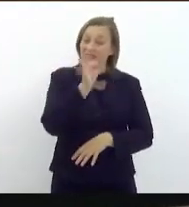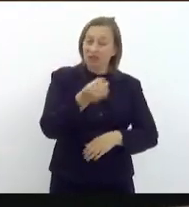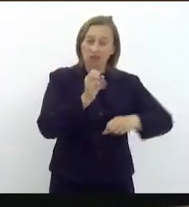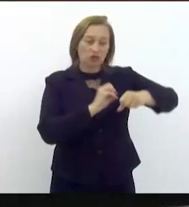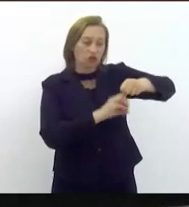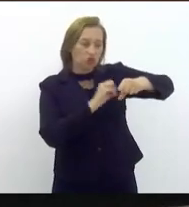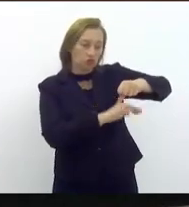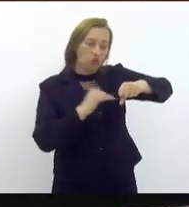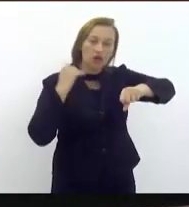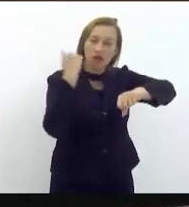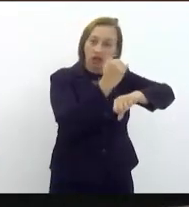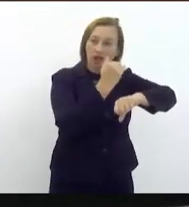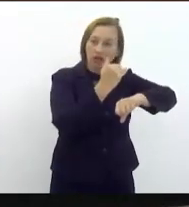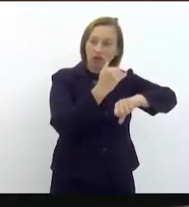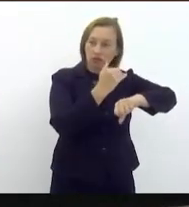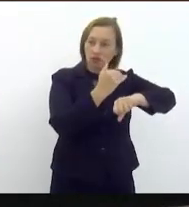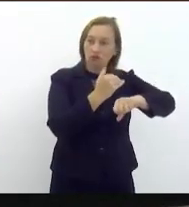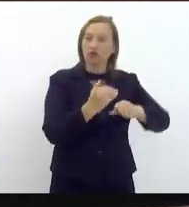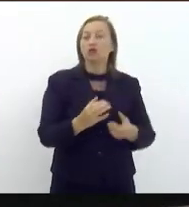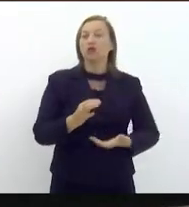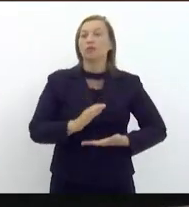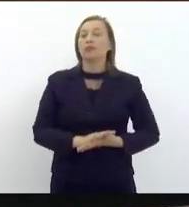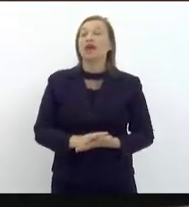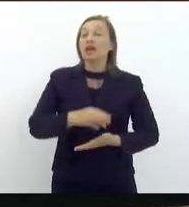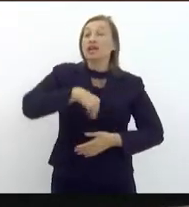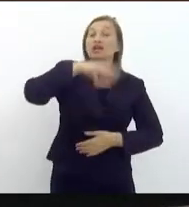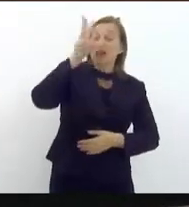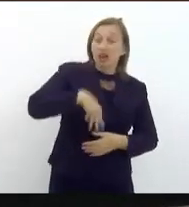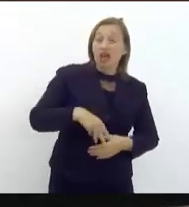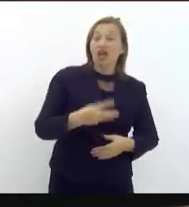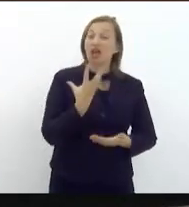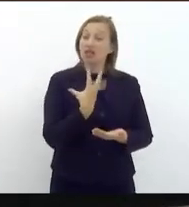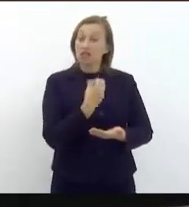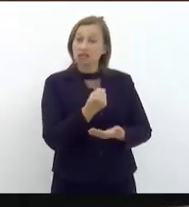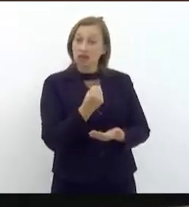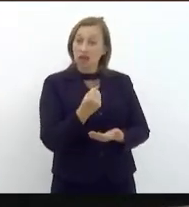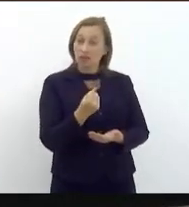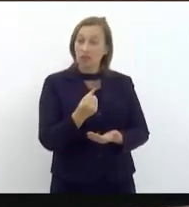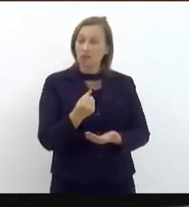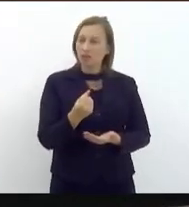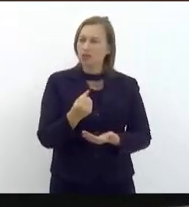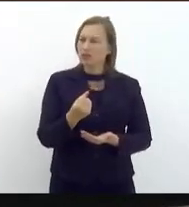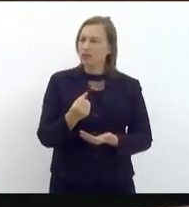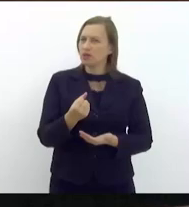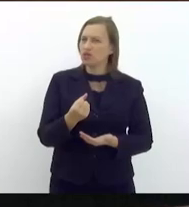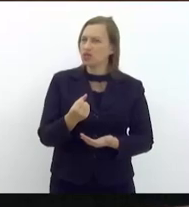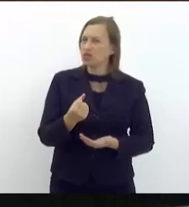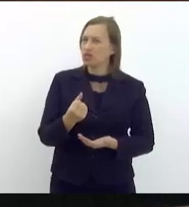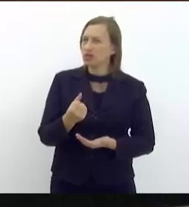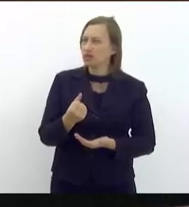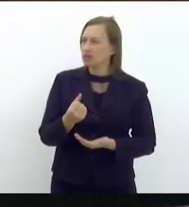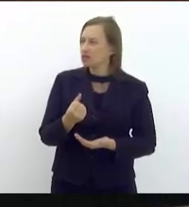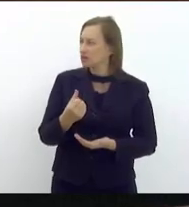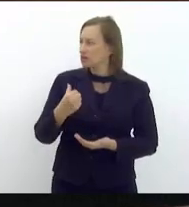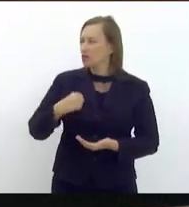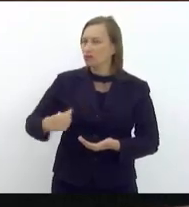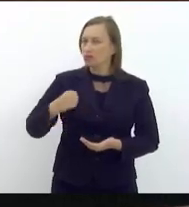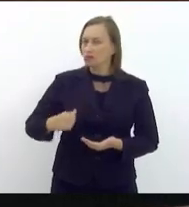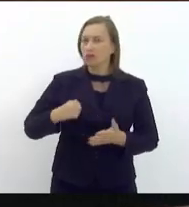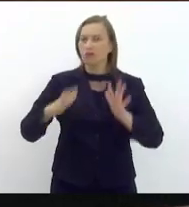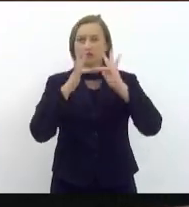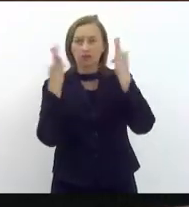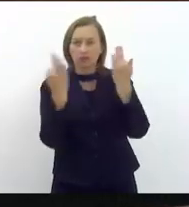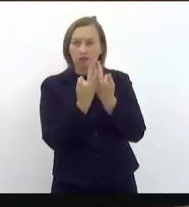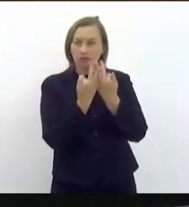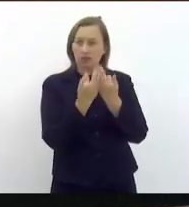protocolei nessa casa a garantia de quem recebe o bolsa família possa continuar no super RJ e também a medida de